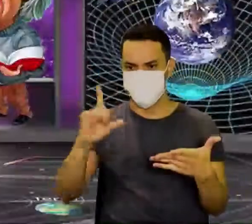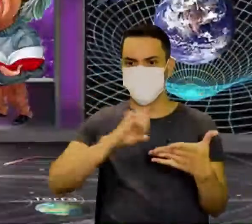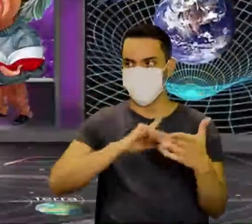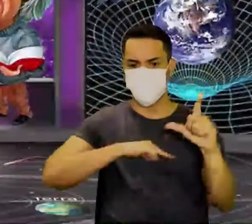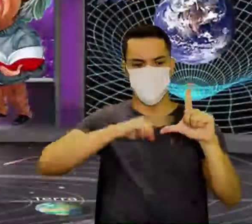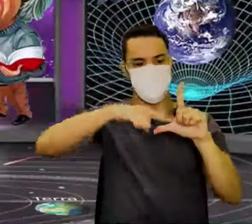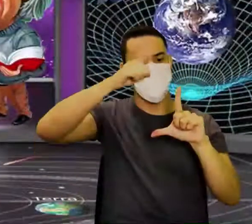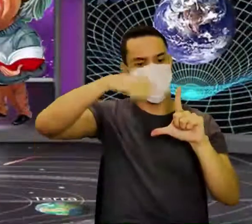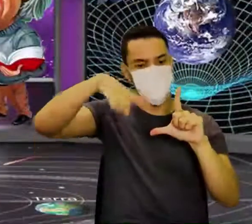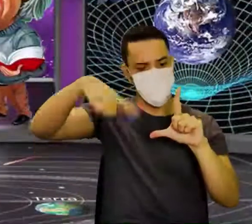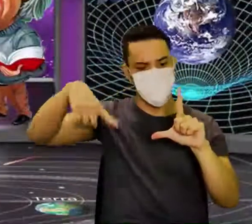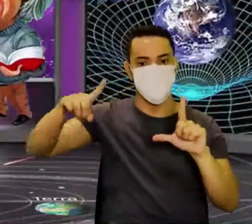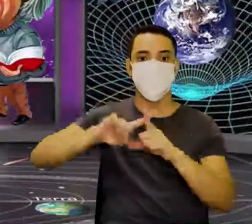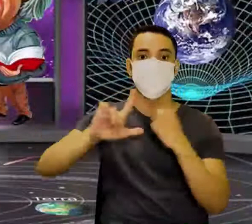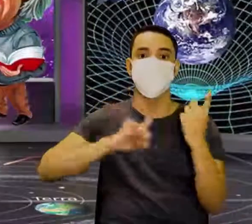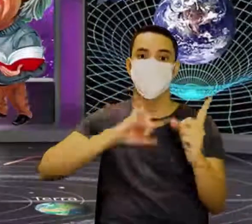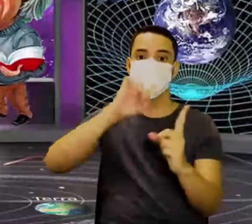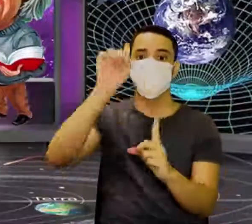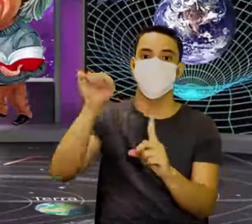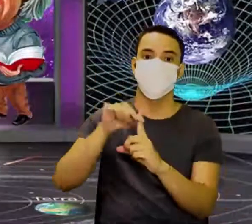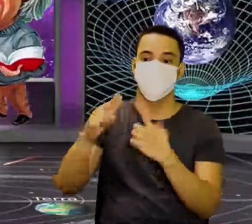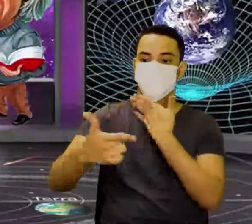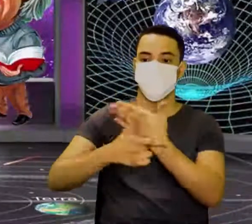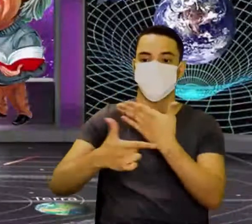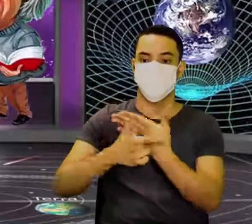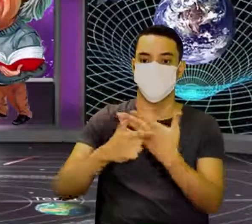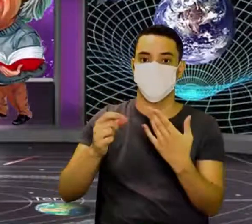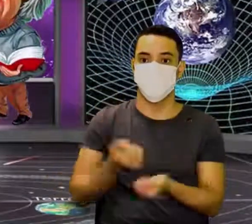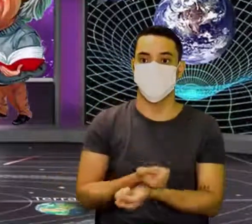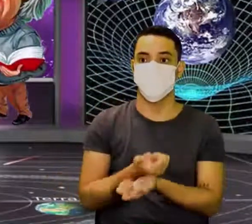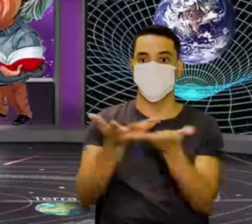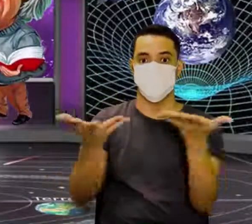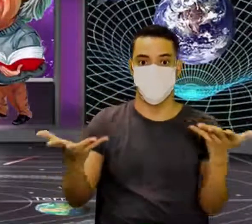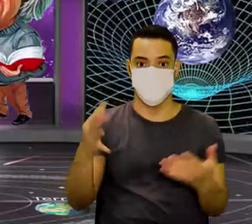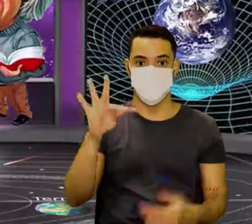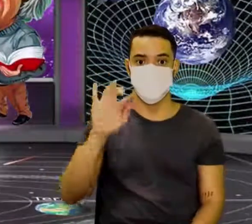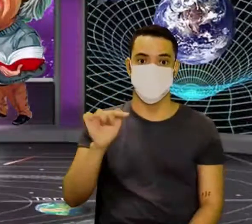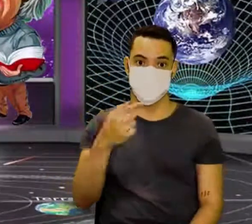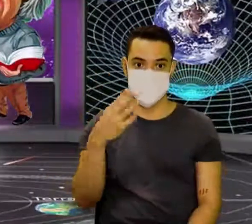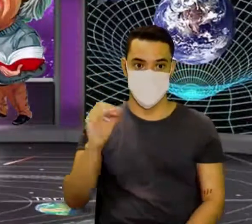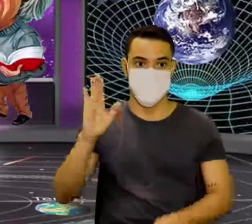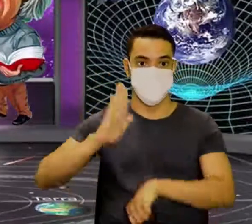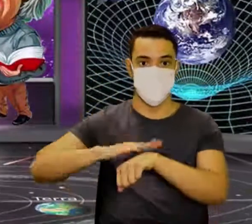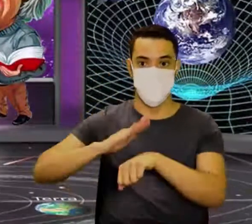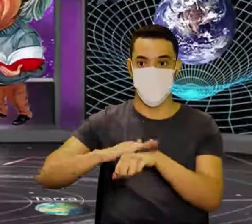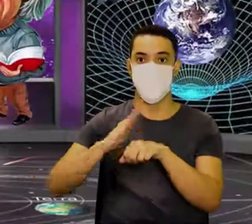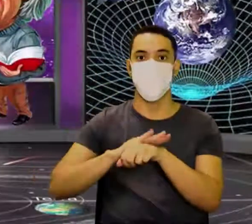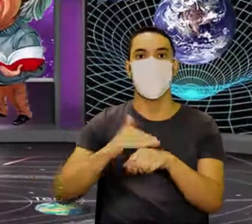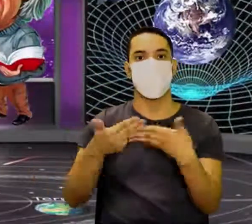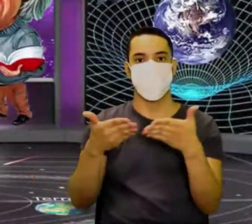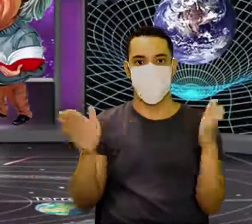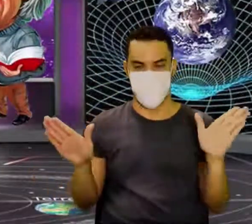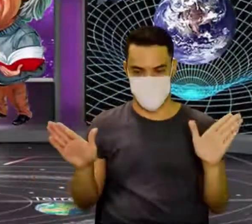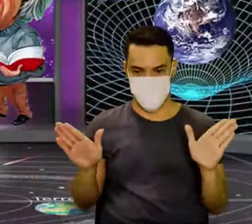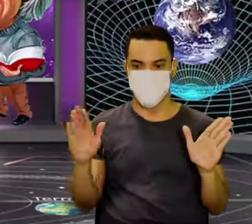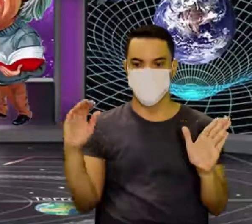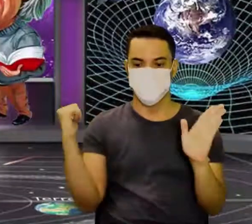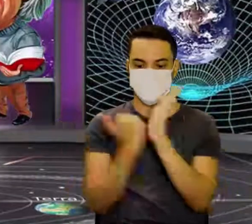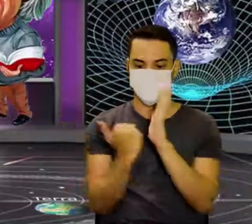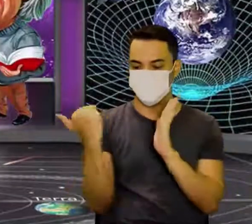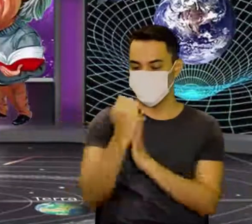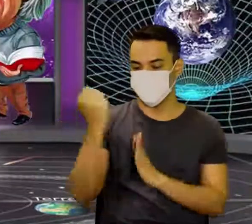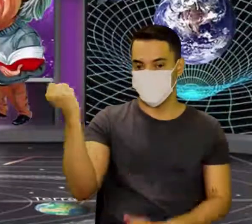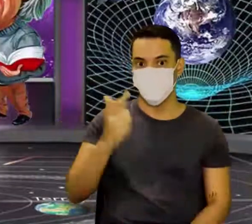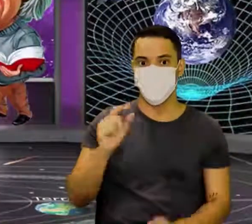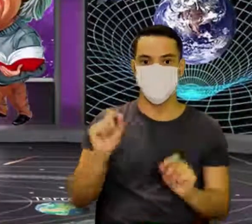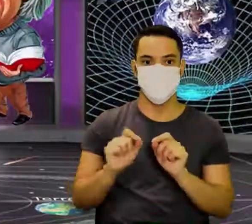o gerador ele vai ter uma função de fornecer aí uma tensão por um intervalo de tempo maior, certo? Do que seria fazer